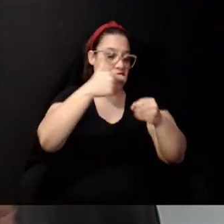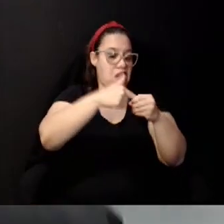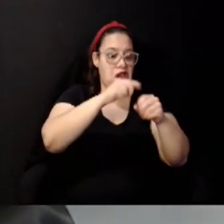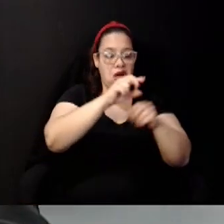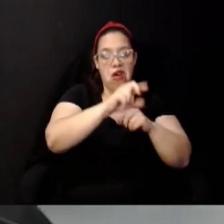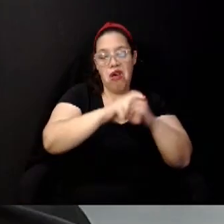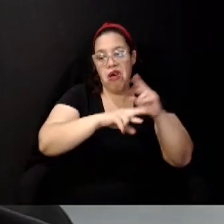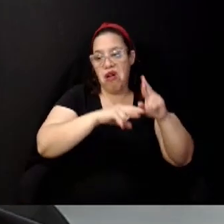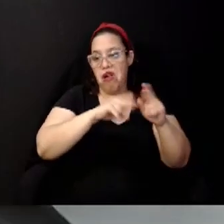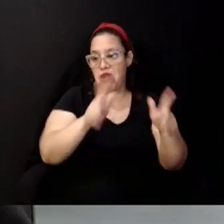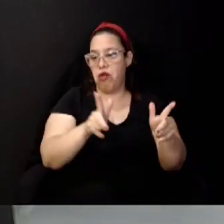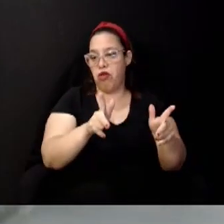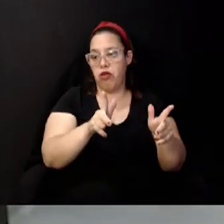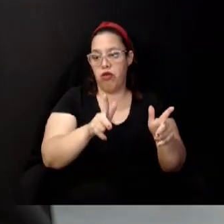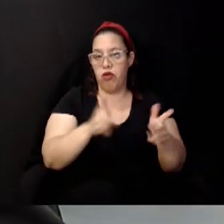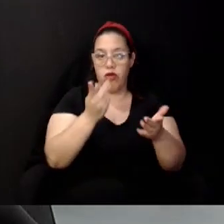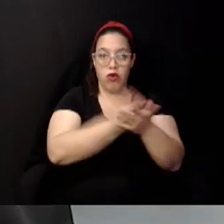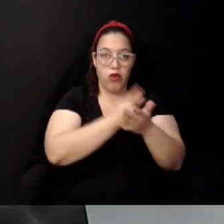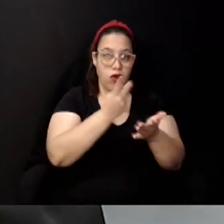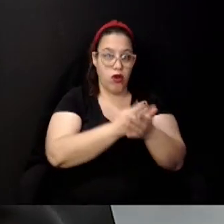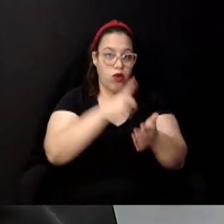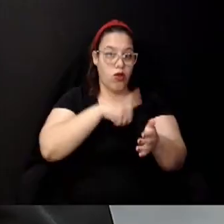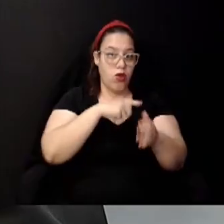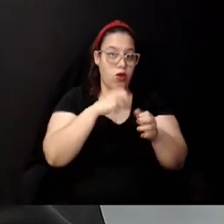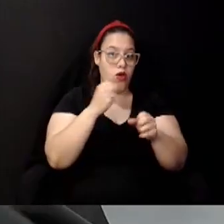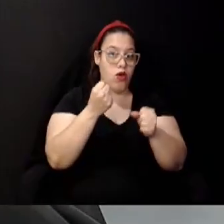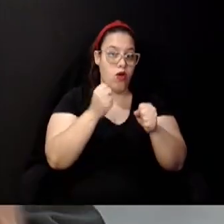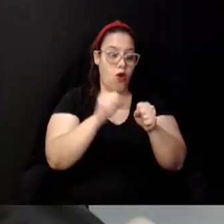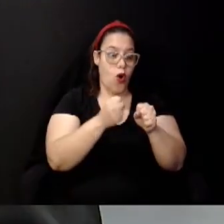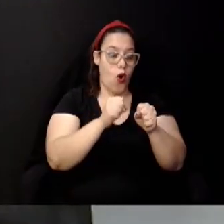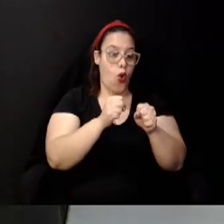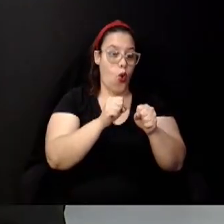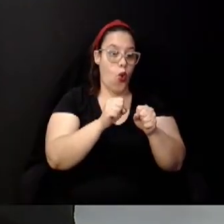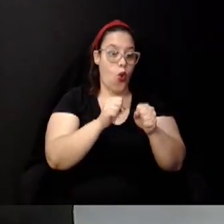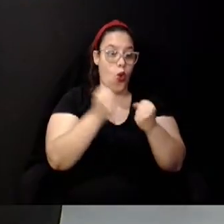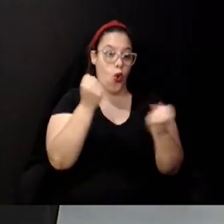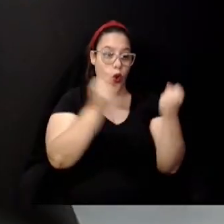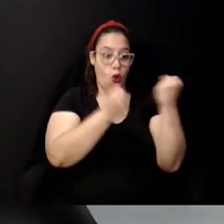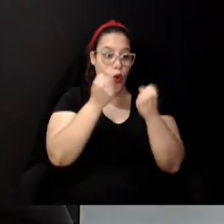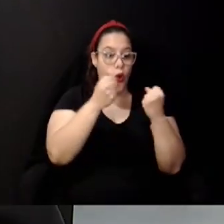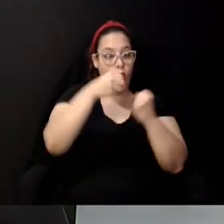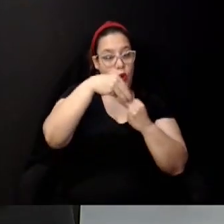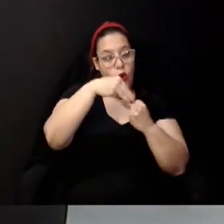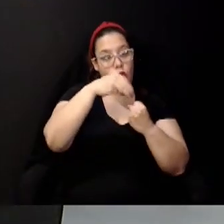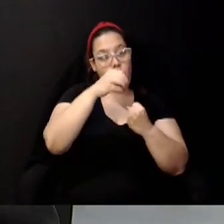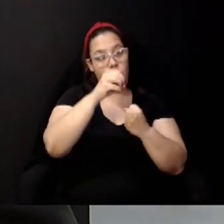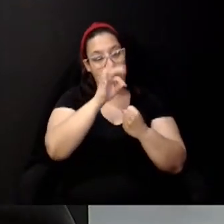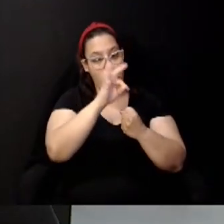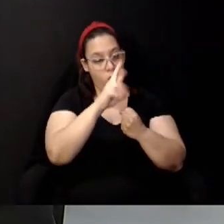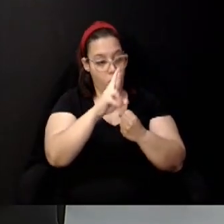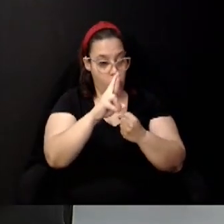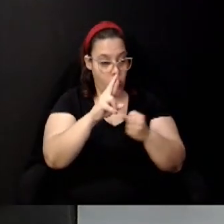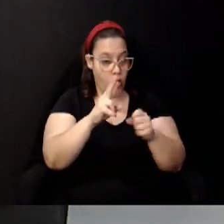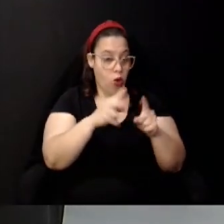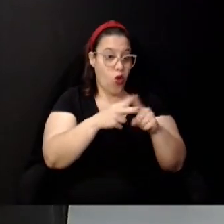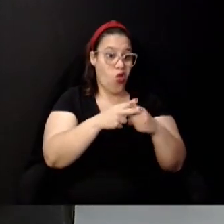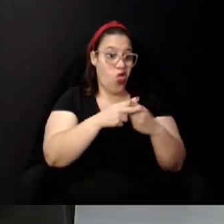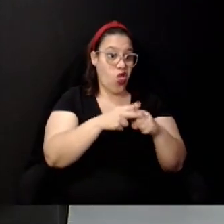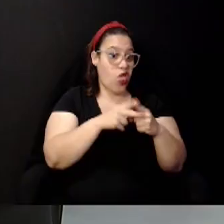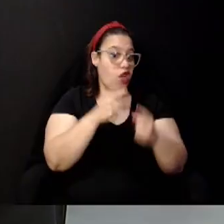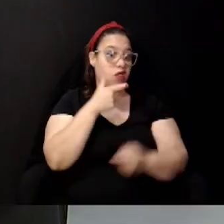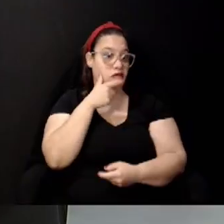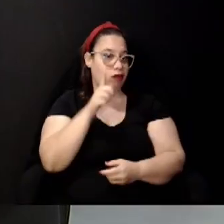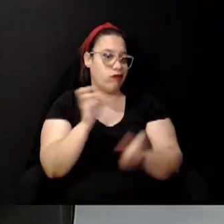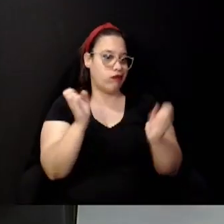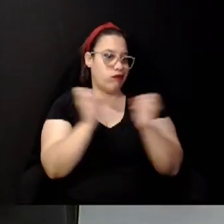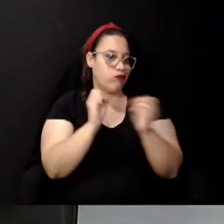de ter o motor do seu carro destruído, o motor do seu carro vai por água abaixo, você não tem o que fazer, você não vai poder fazer nada. Então não é